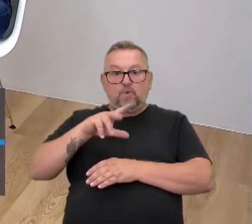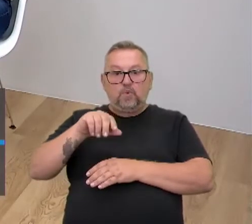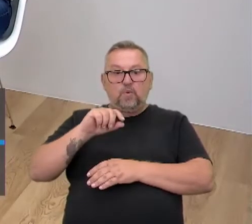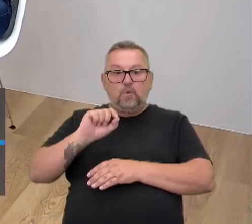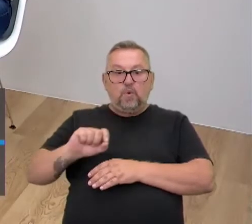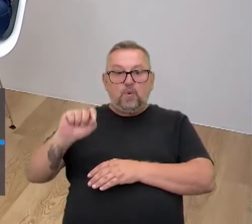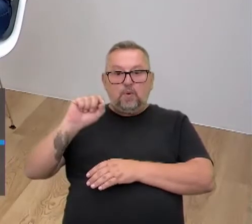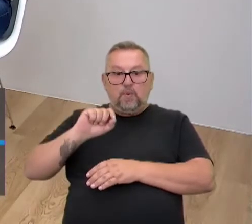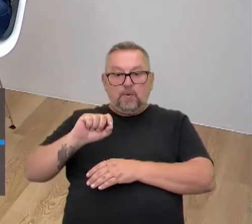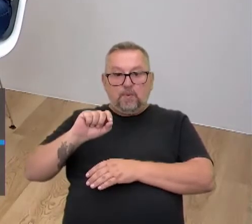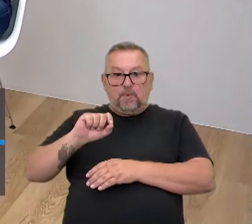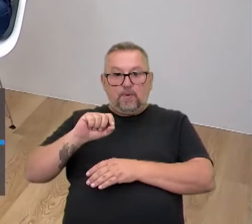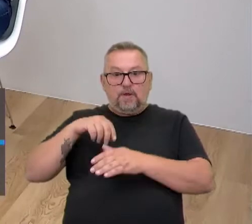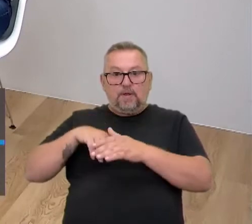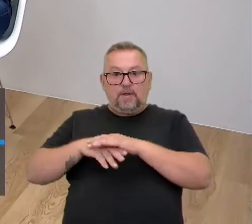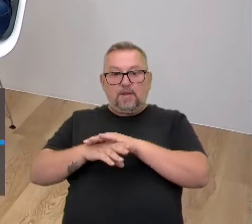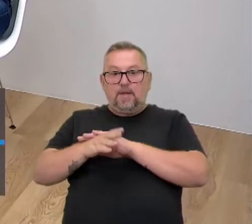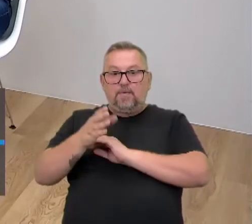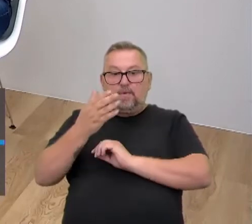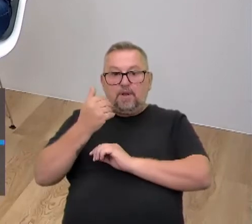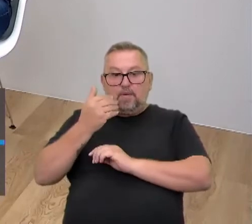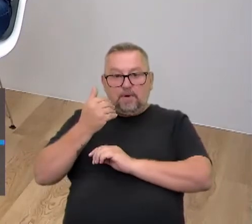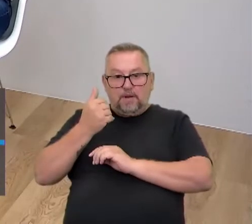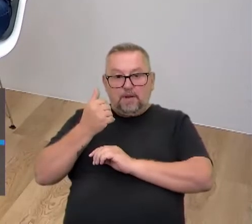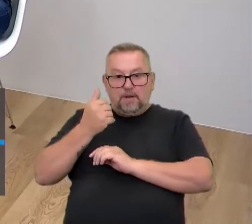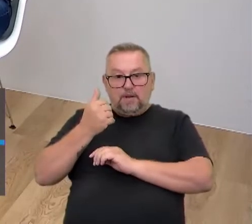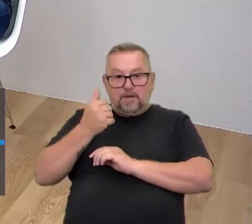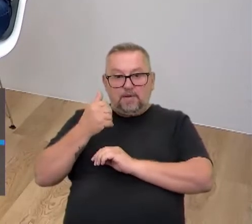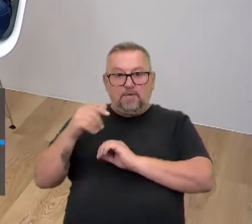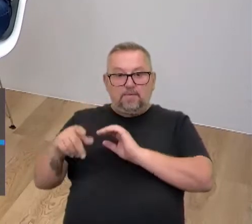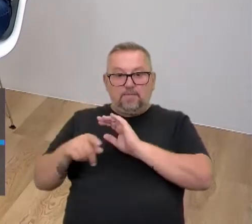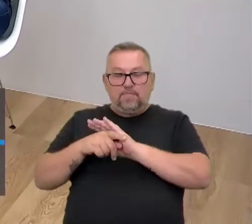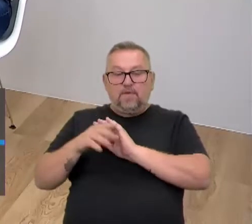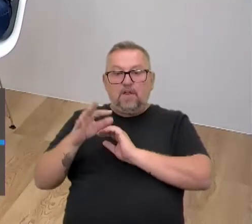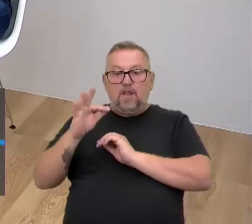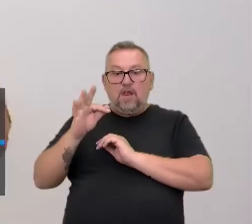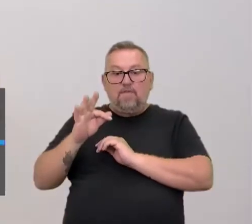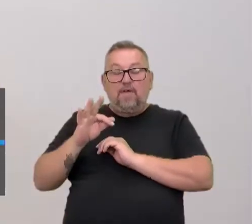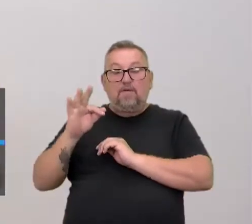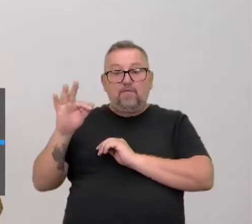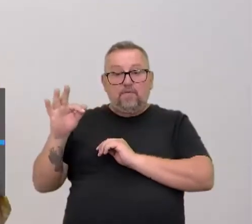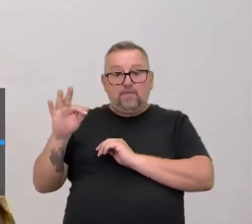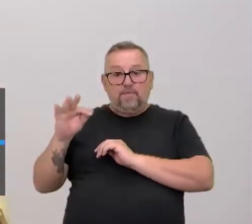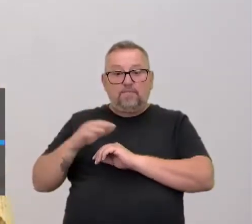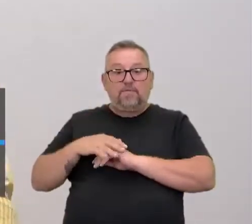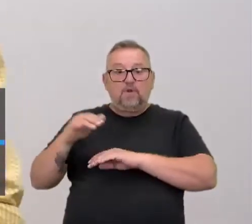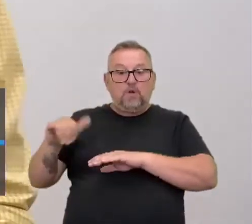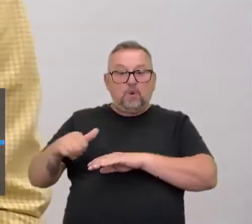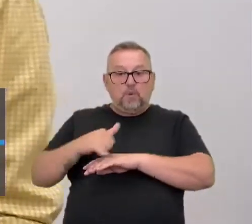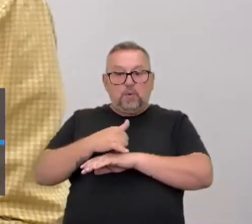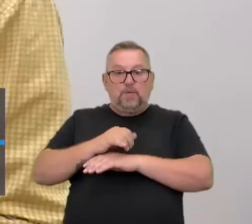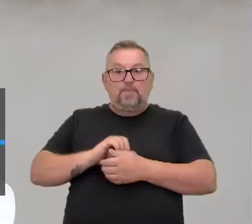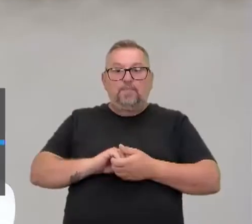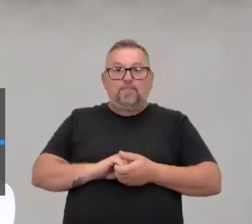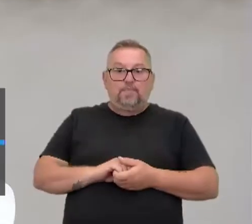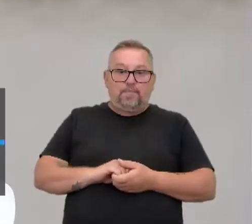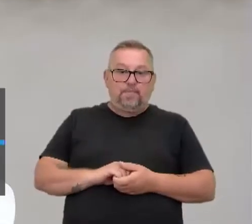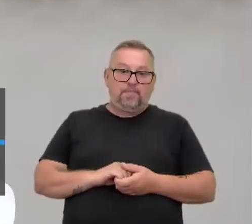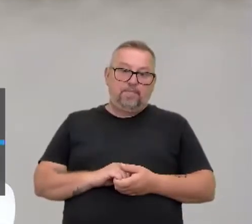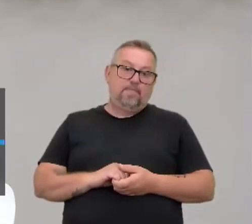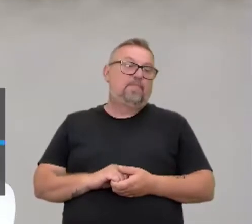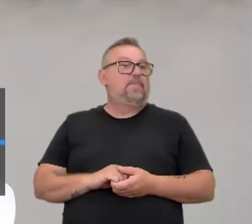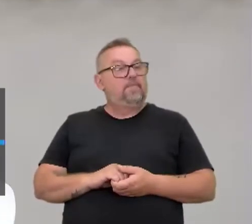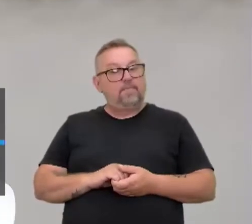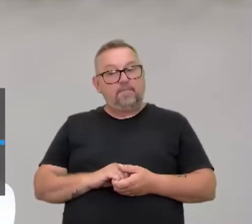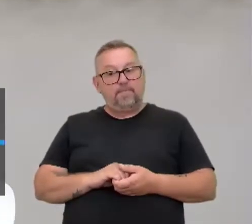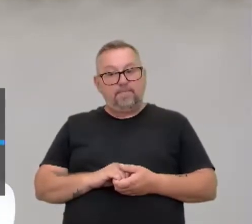desses novos hábitos alimentares marcados pelo fast food, pela glicose e pela gordura. Perfeito, é isso mesmo,